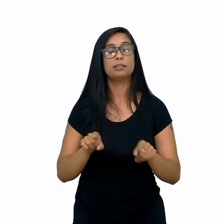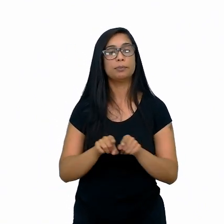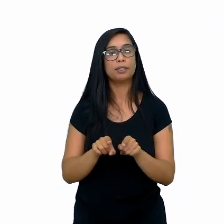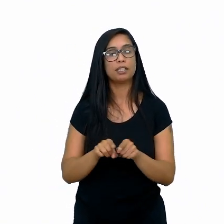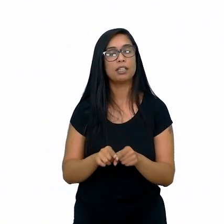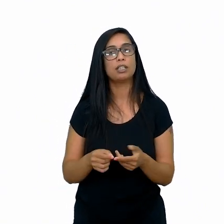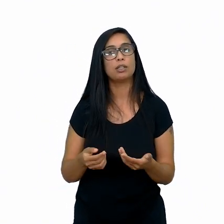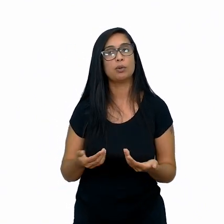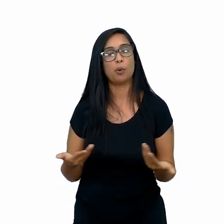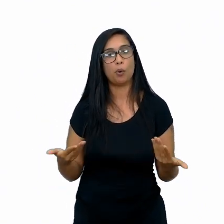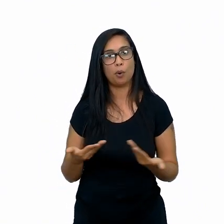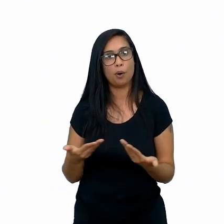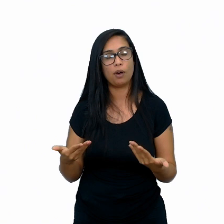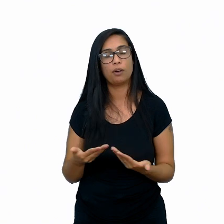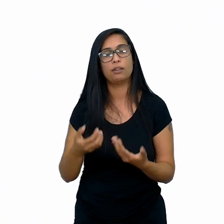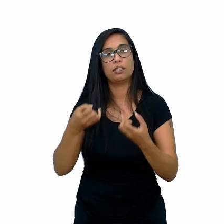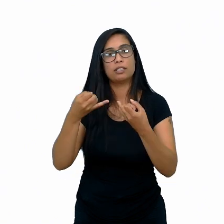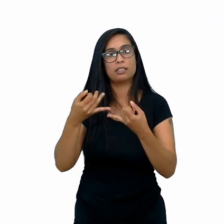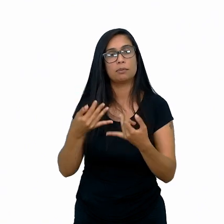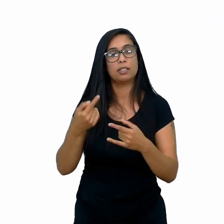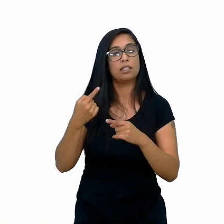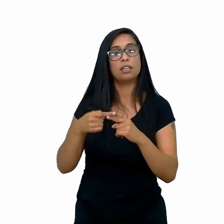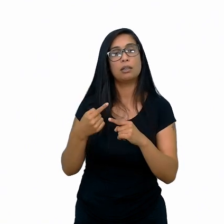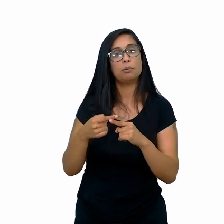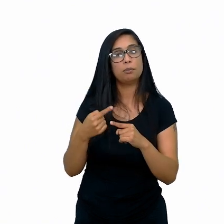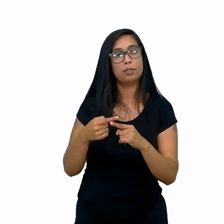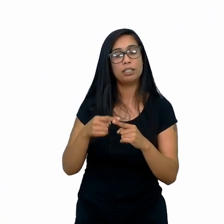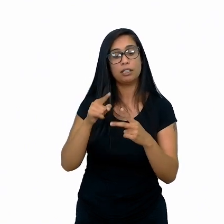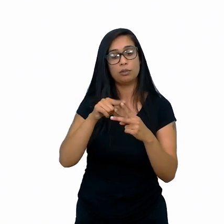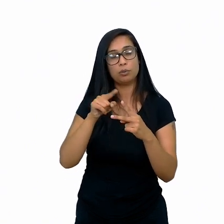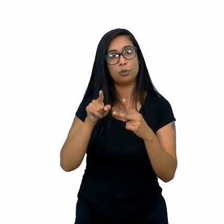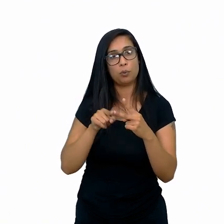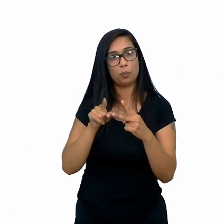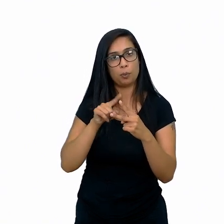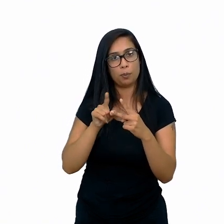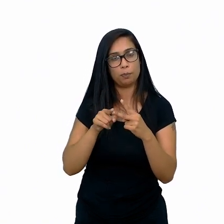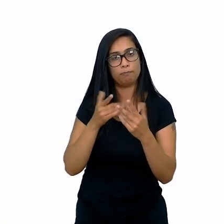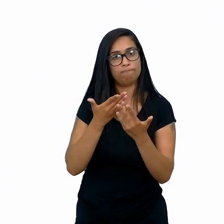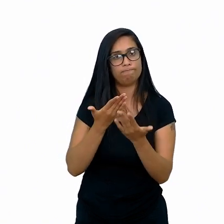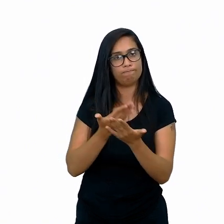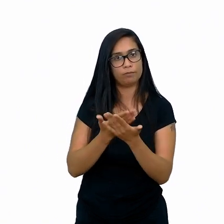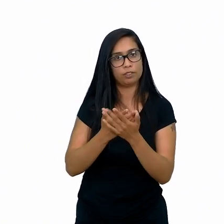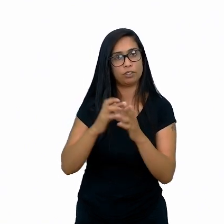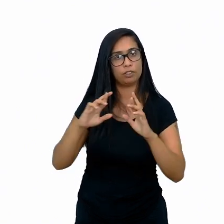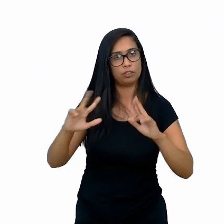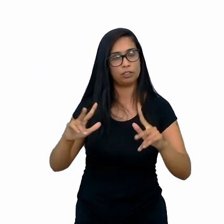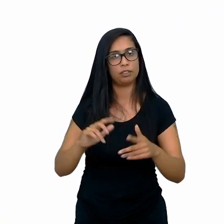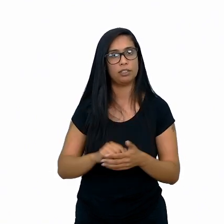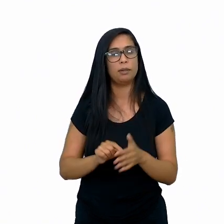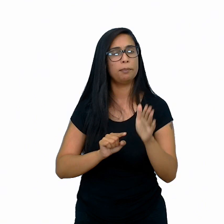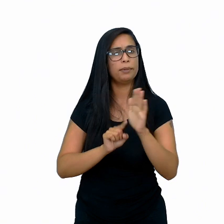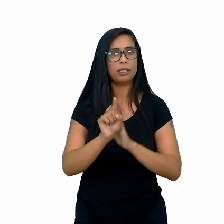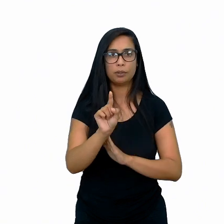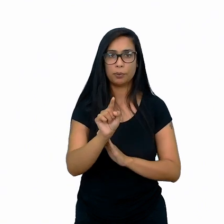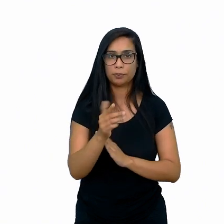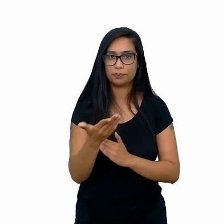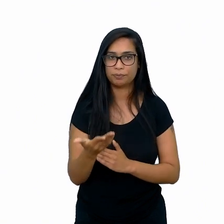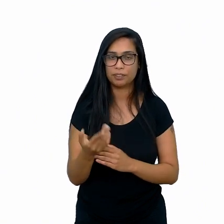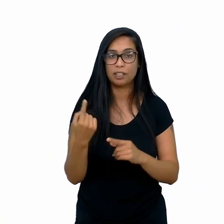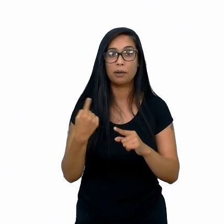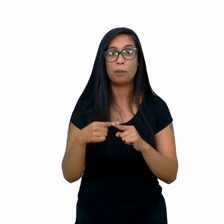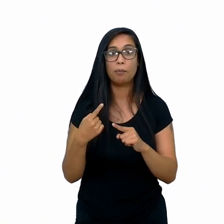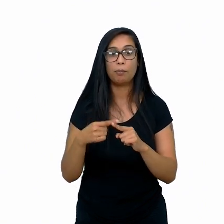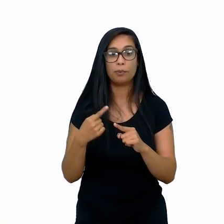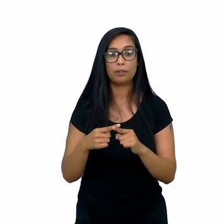vocês sobre o porquê escolhi essas duas aulas. Então, pergunto a vocês, por que as